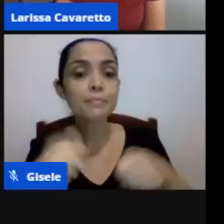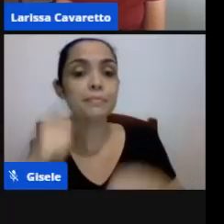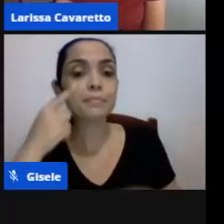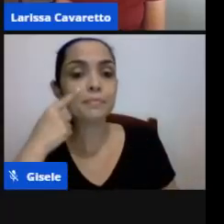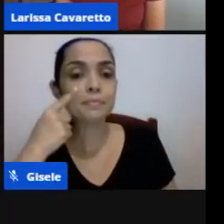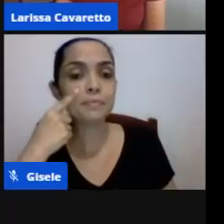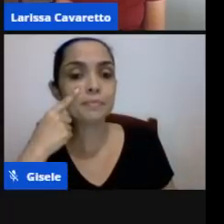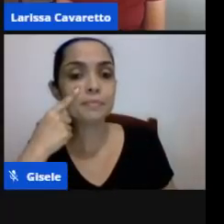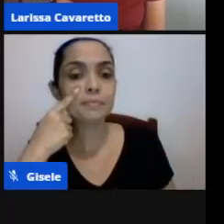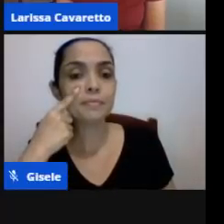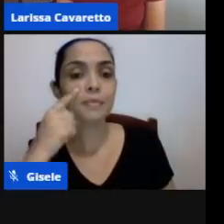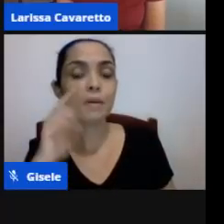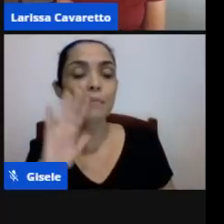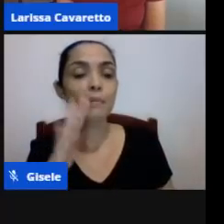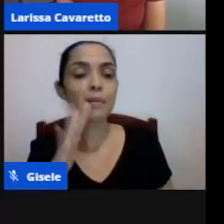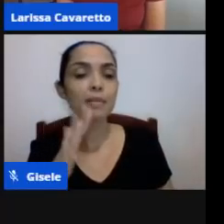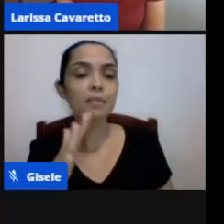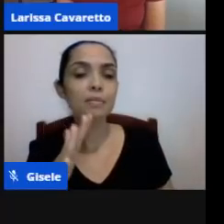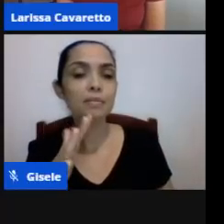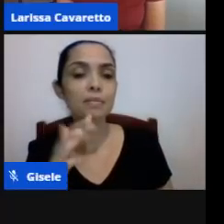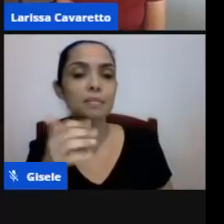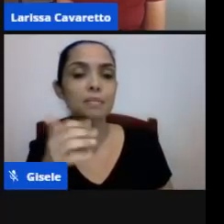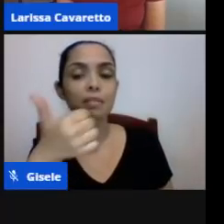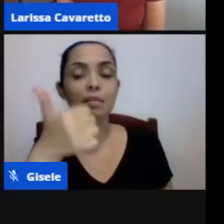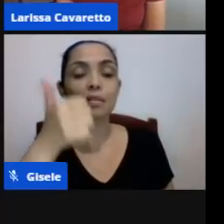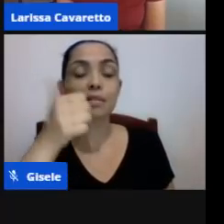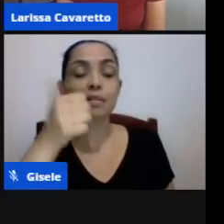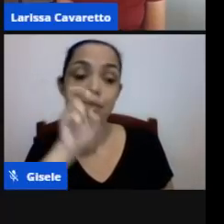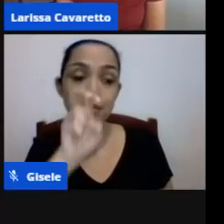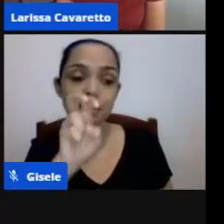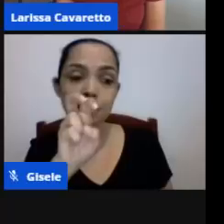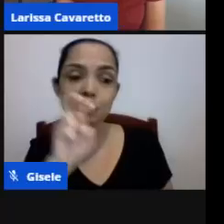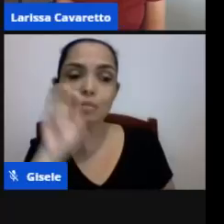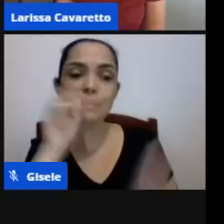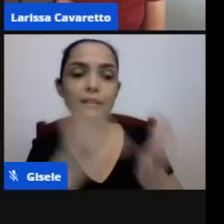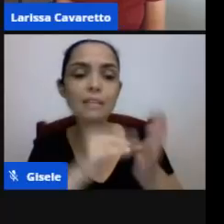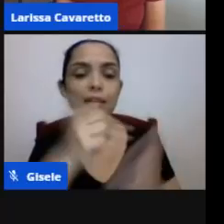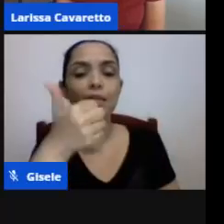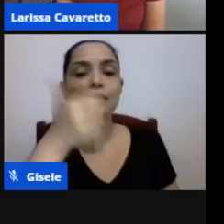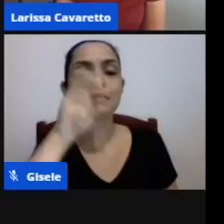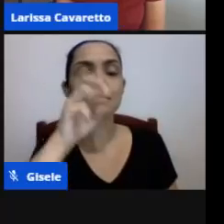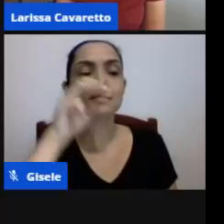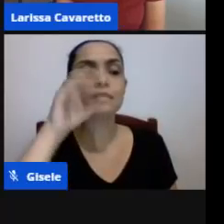máximo 15 centímetros da pessoa para a qual você vai fazer a medição.